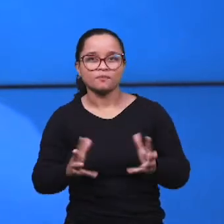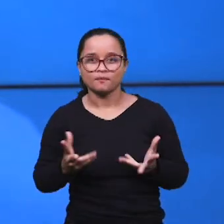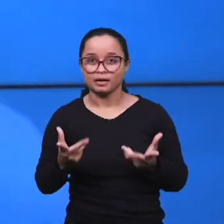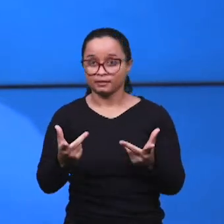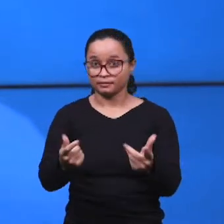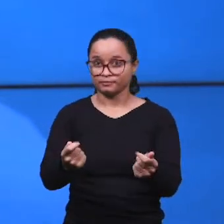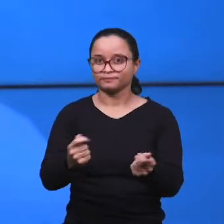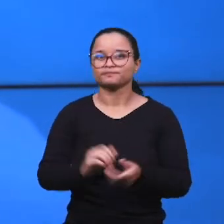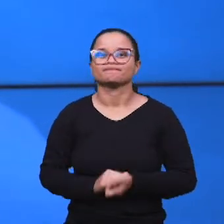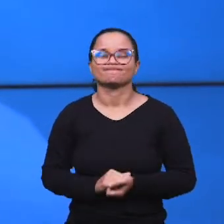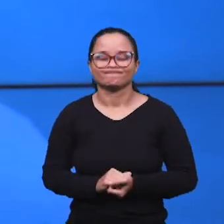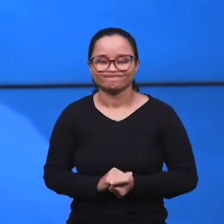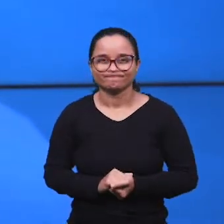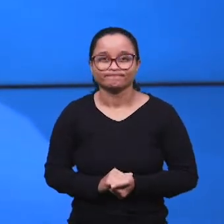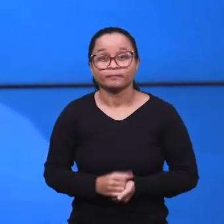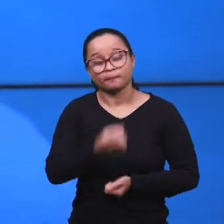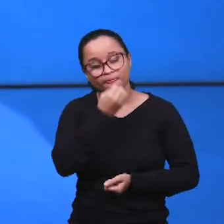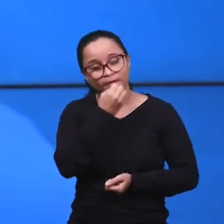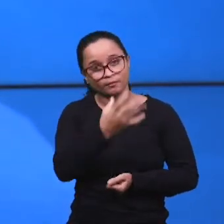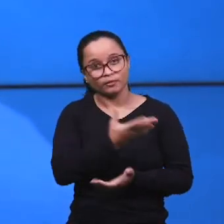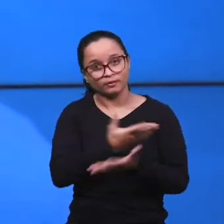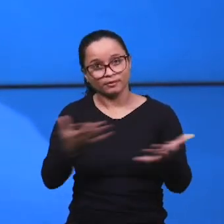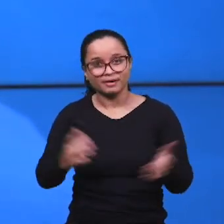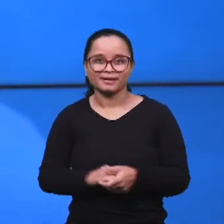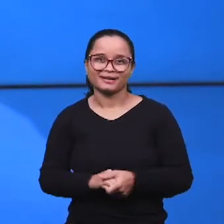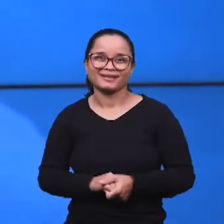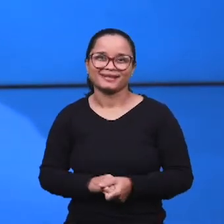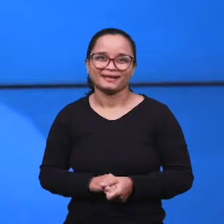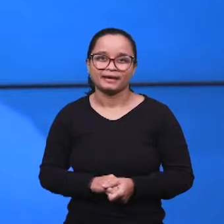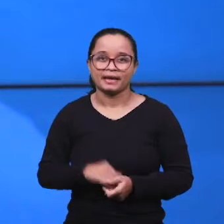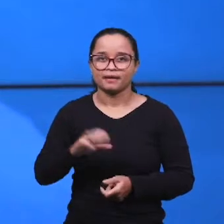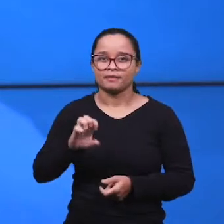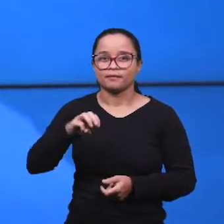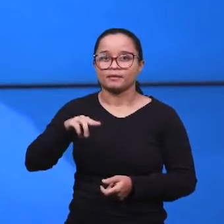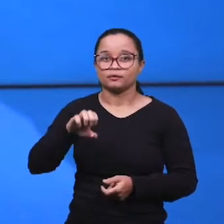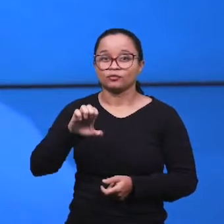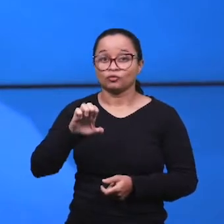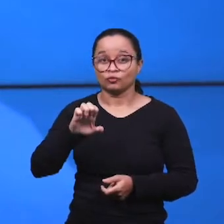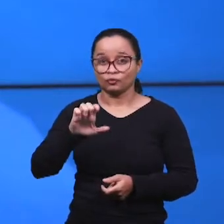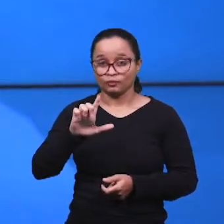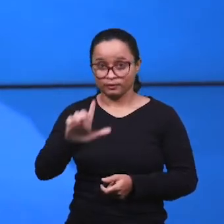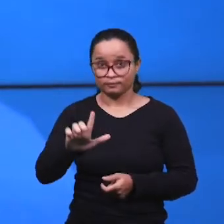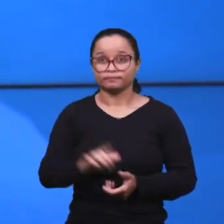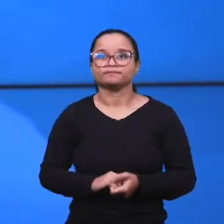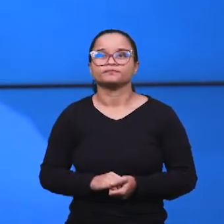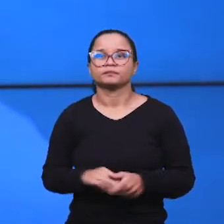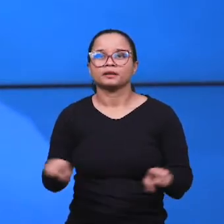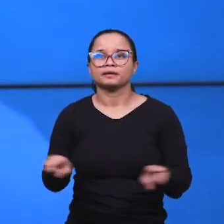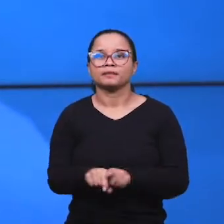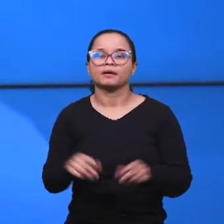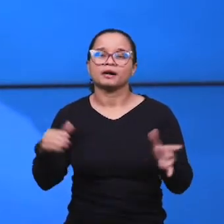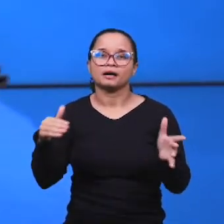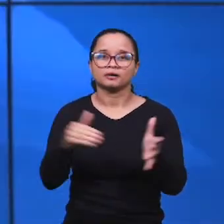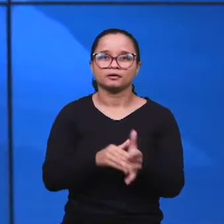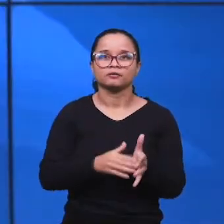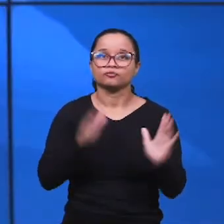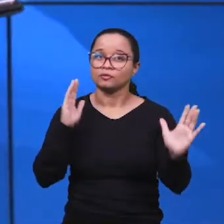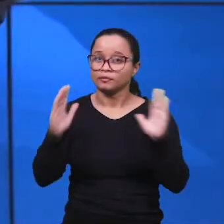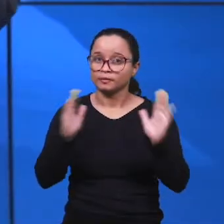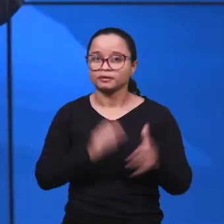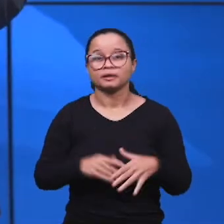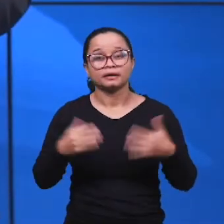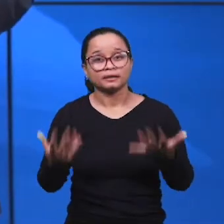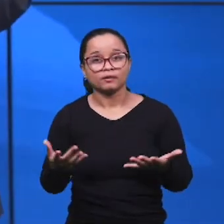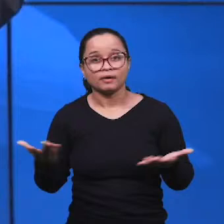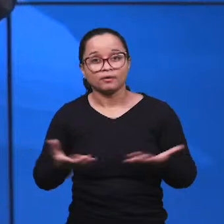viu, Carol? Bem como o nosso irmão Manuel Oliveira. Glória a Deus. Vamos então agora à nossa última parte. Irmãos,